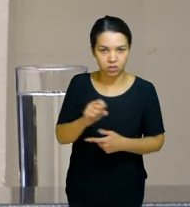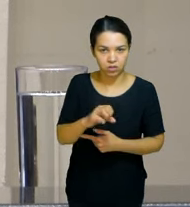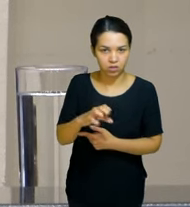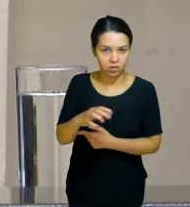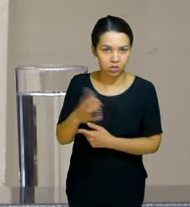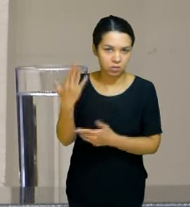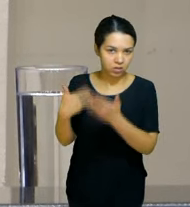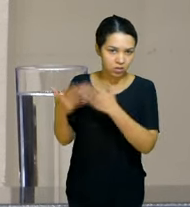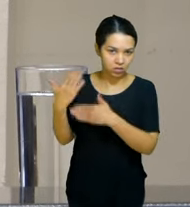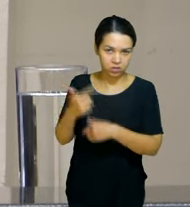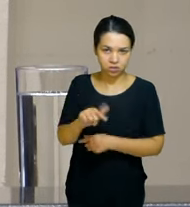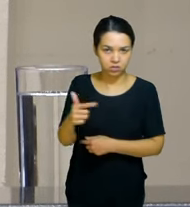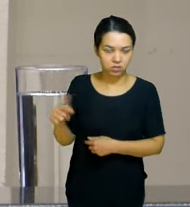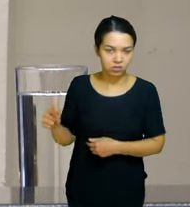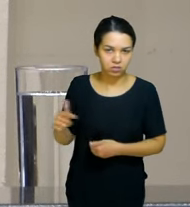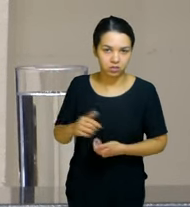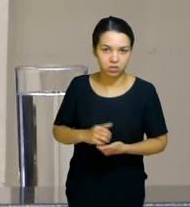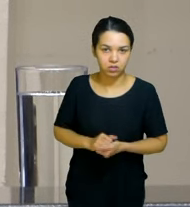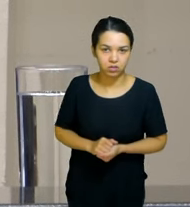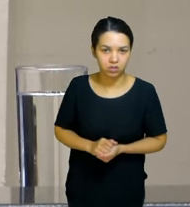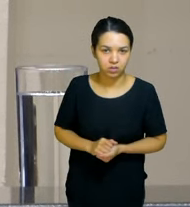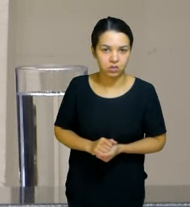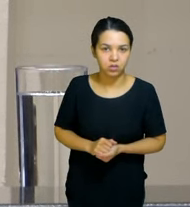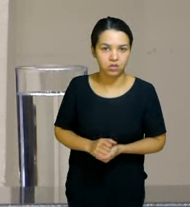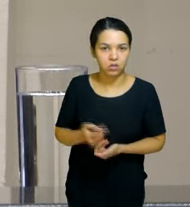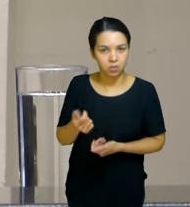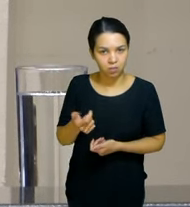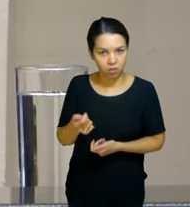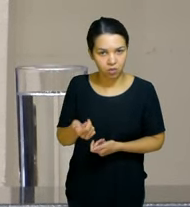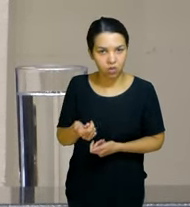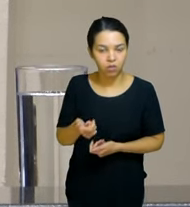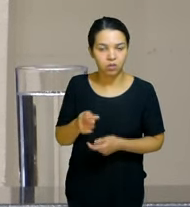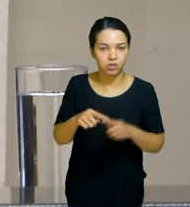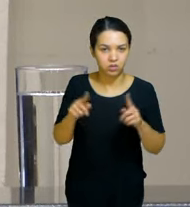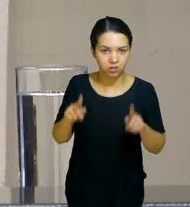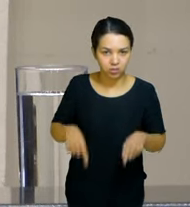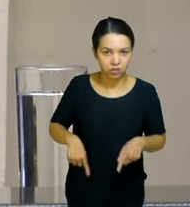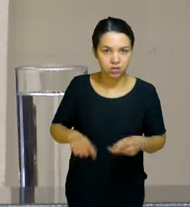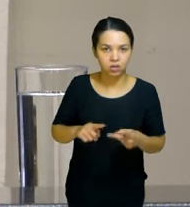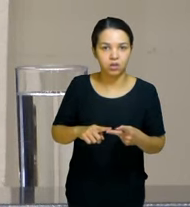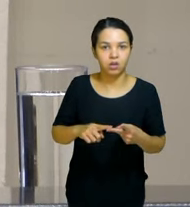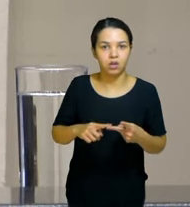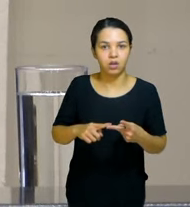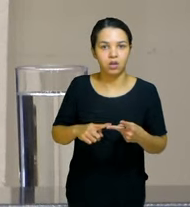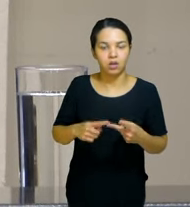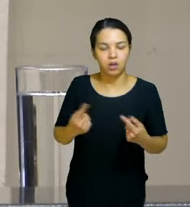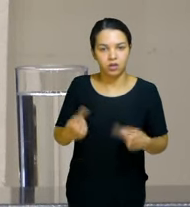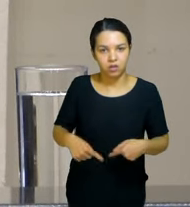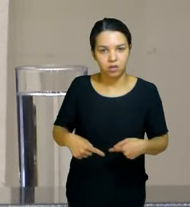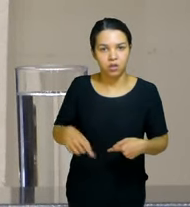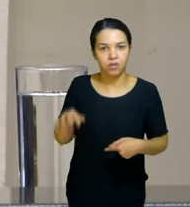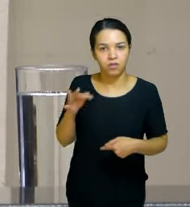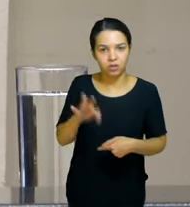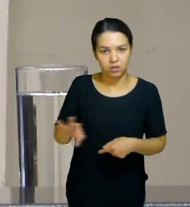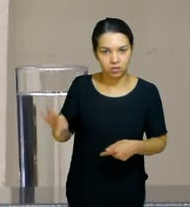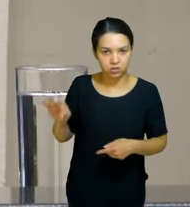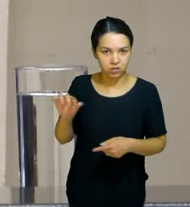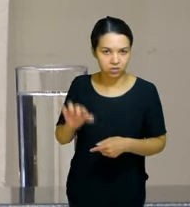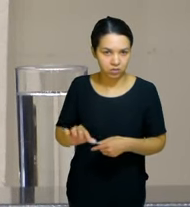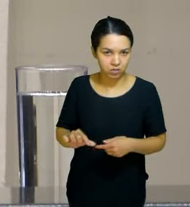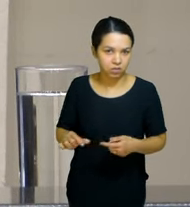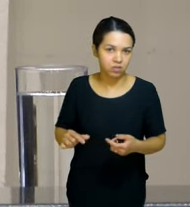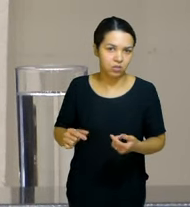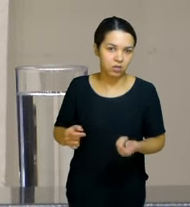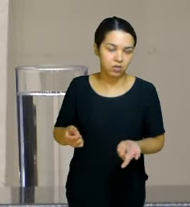Então, sempre teve pouco servidor, sempre teve pouco atleta, sempre teve muita federação, as federações sempre tiveram problema